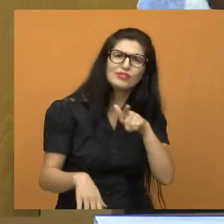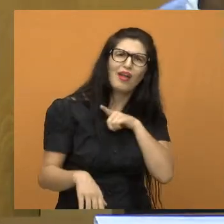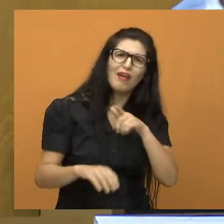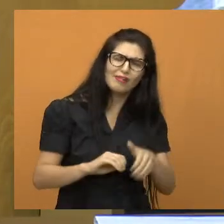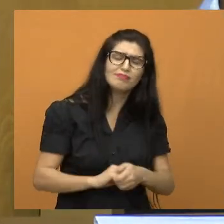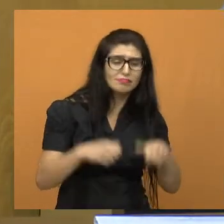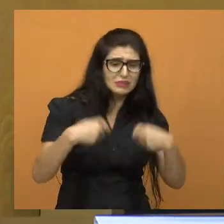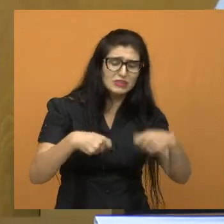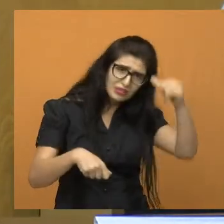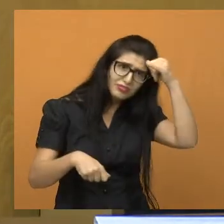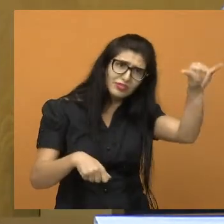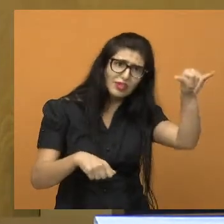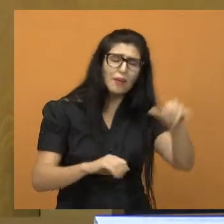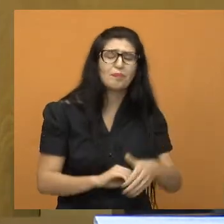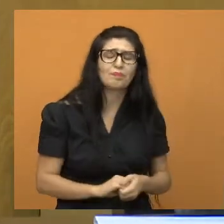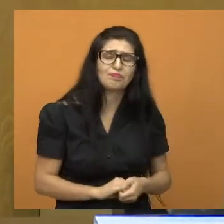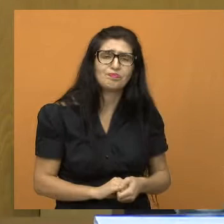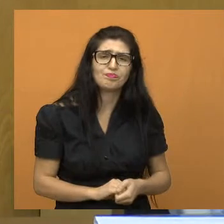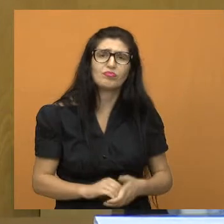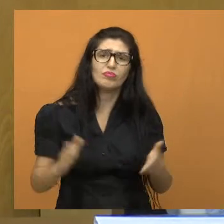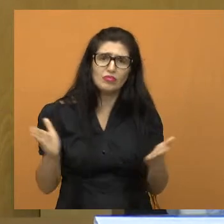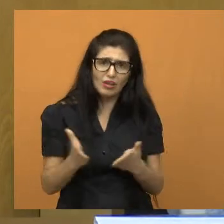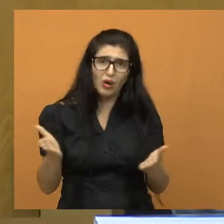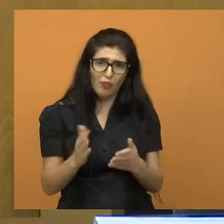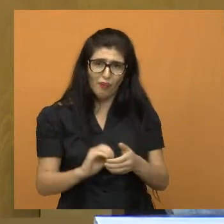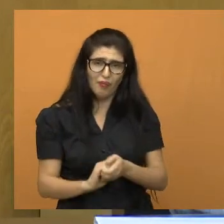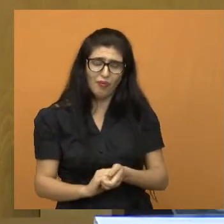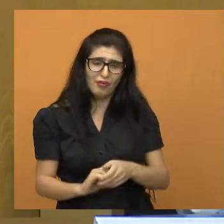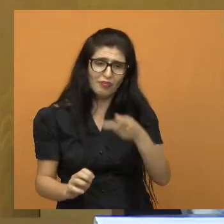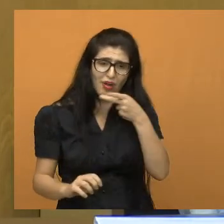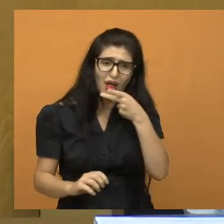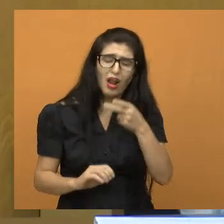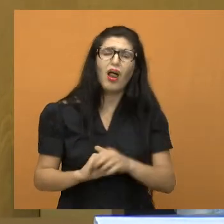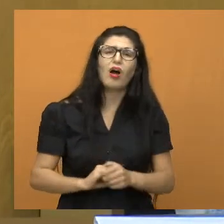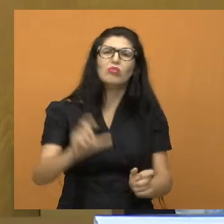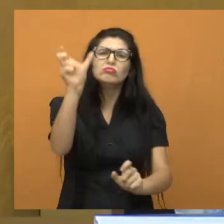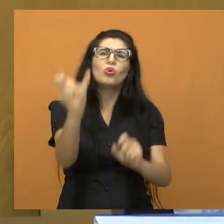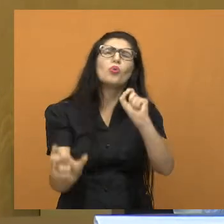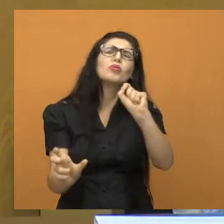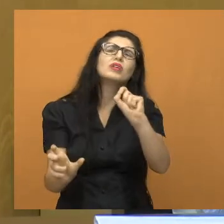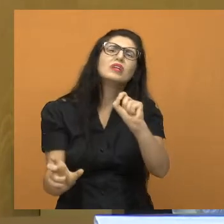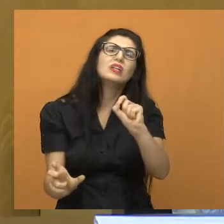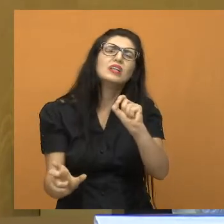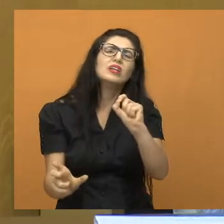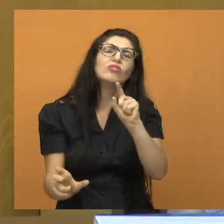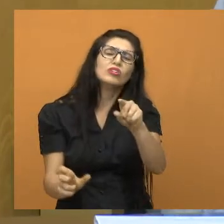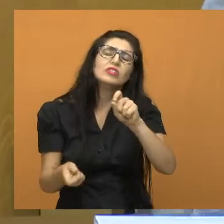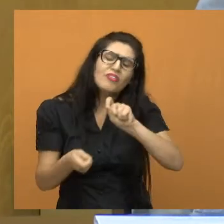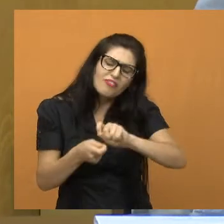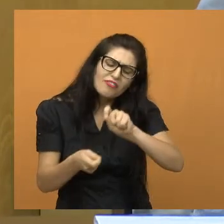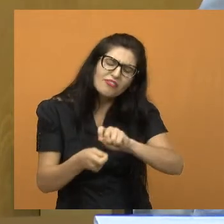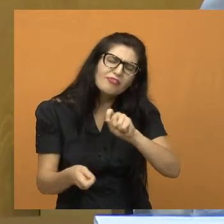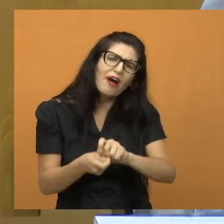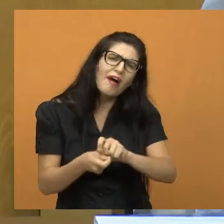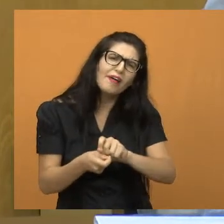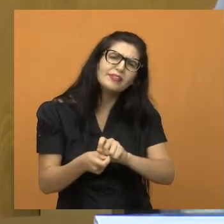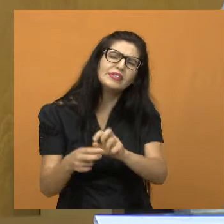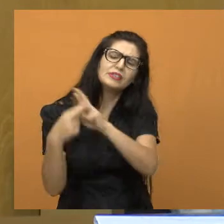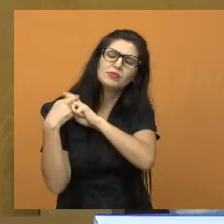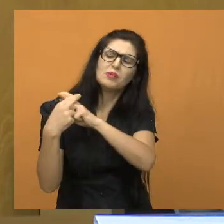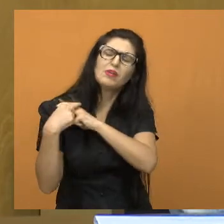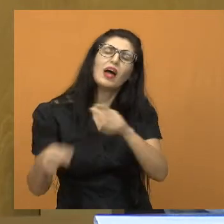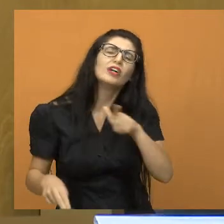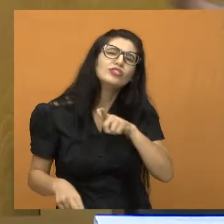para vocês, agora a gente vai entrar nesse debate. Qual é o meu papel na sociedade? Qual é a minha resposta